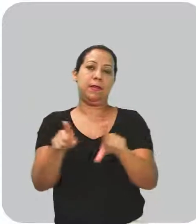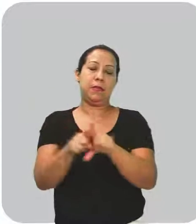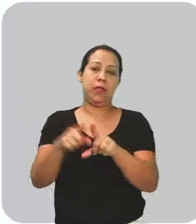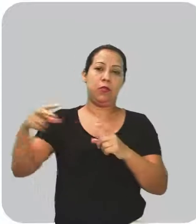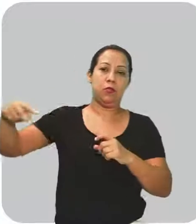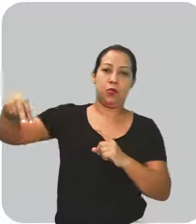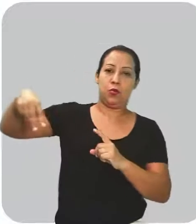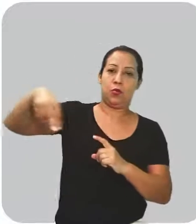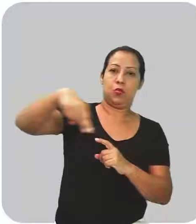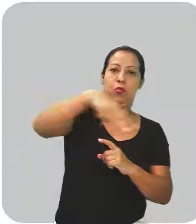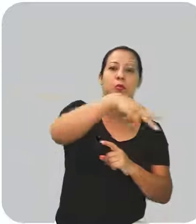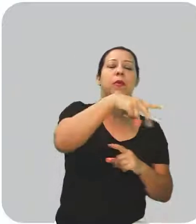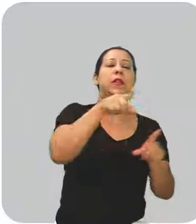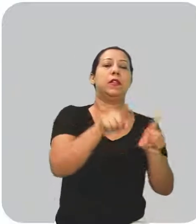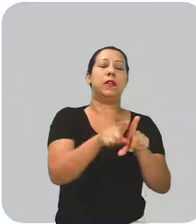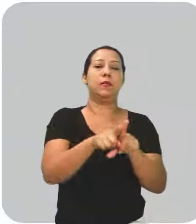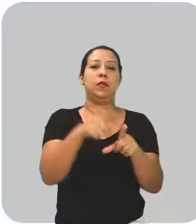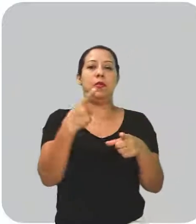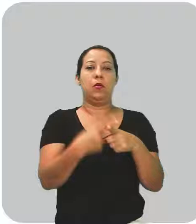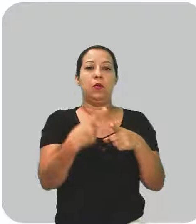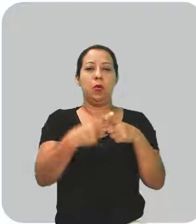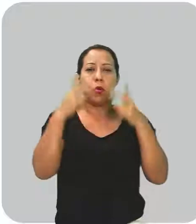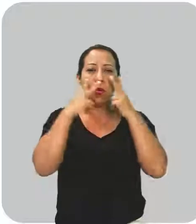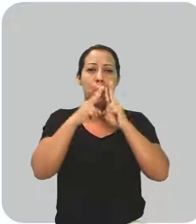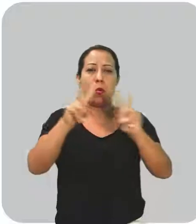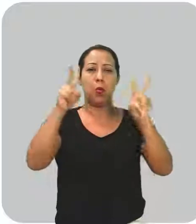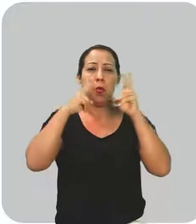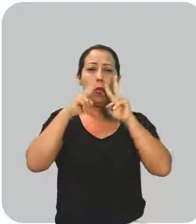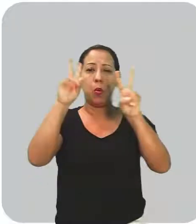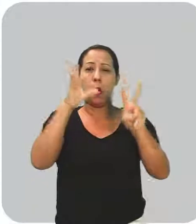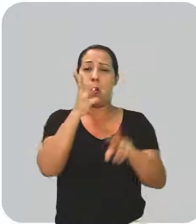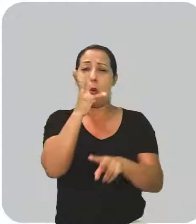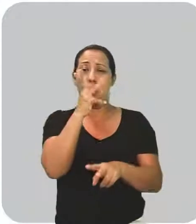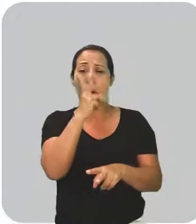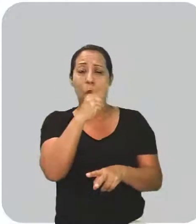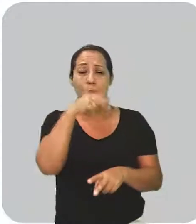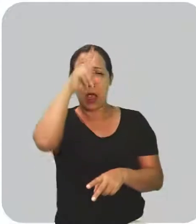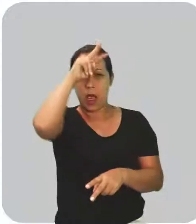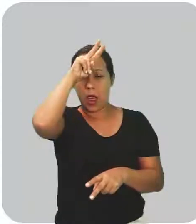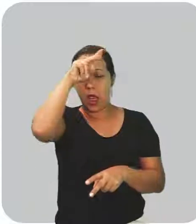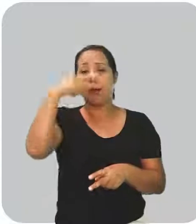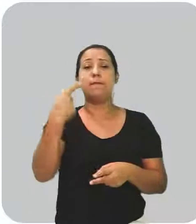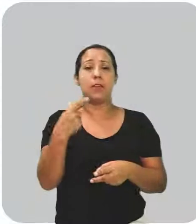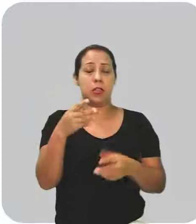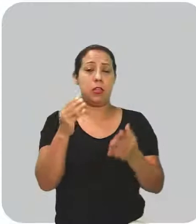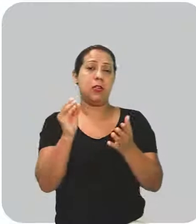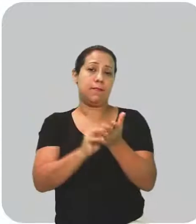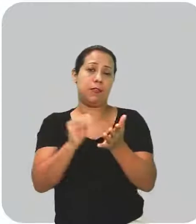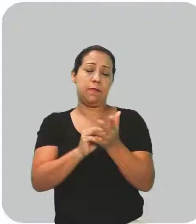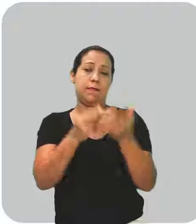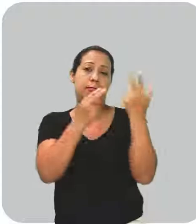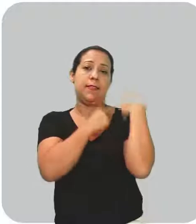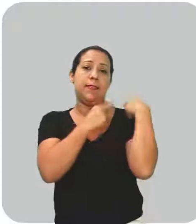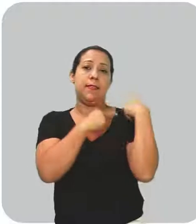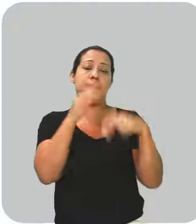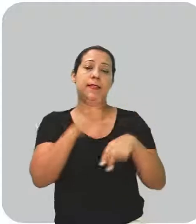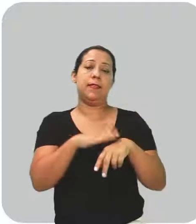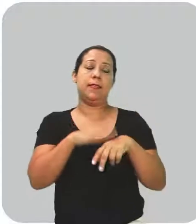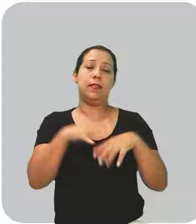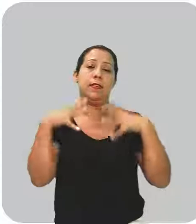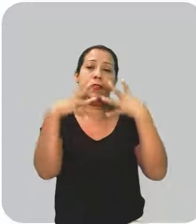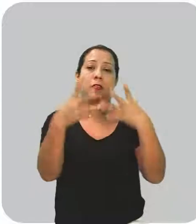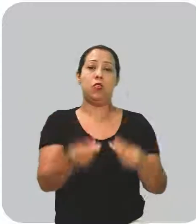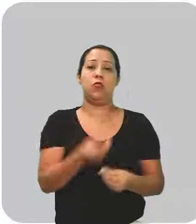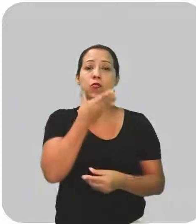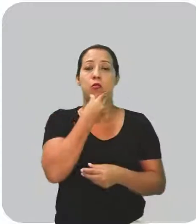si, pois seus reflexos ficam mais lentos e a imprudência mais aguda. Todo motorista embriagado